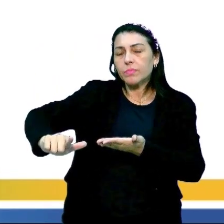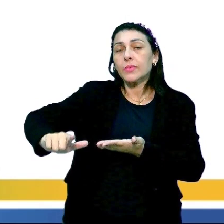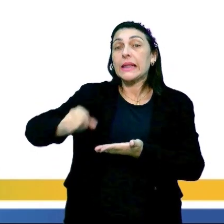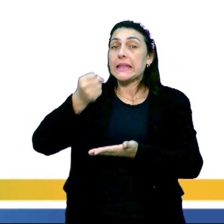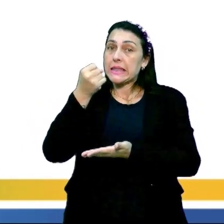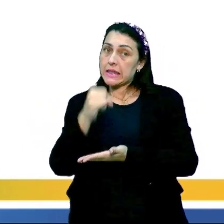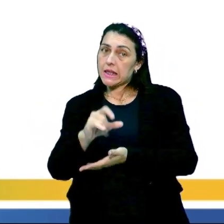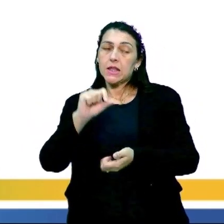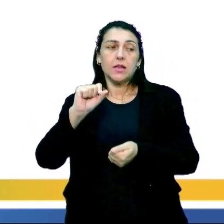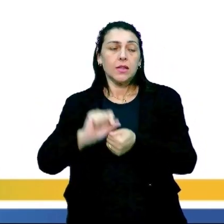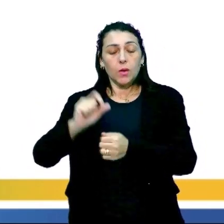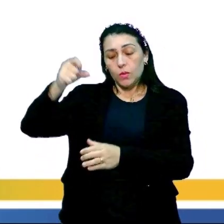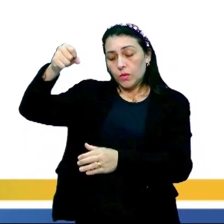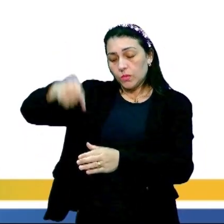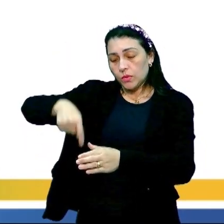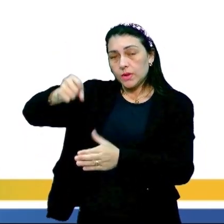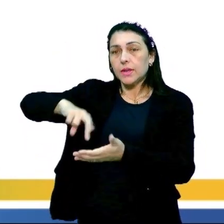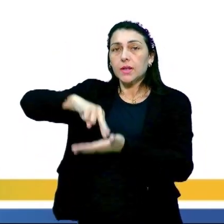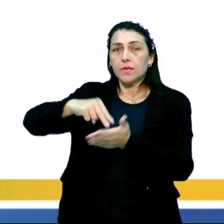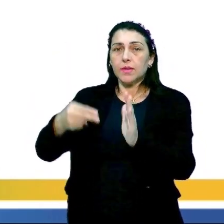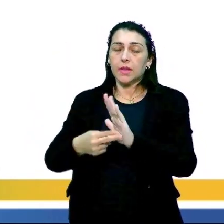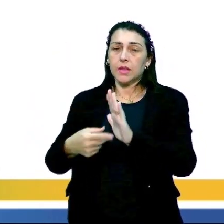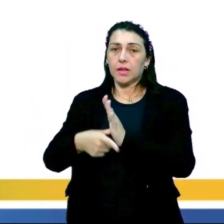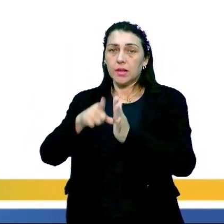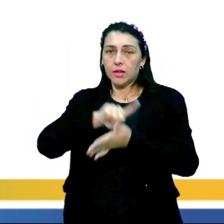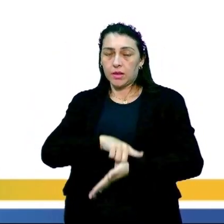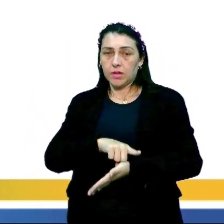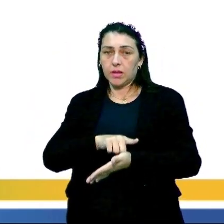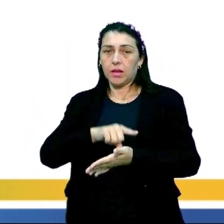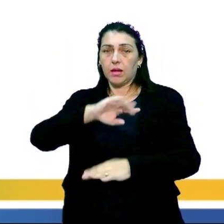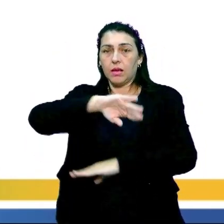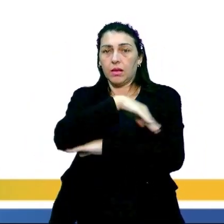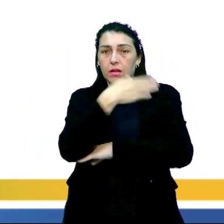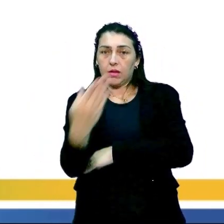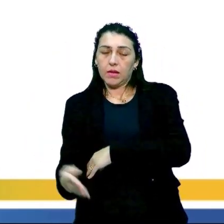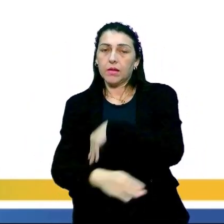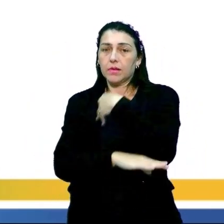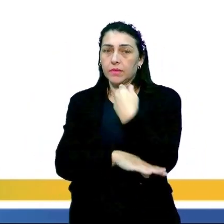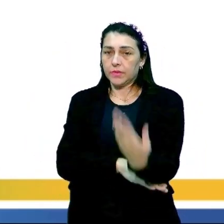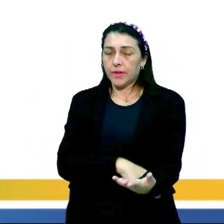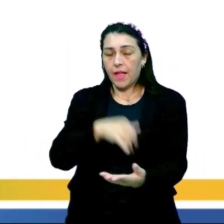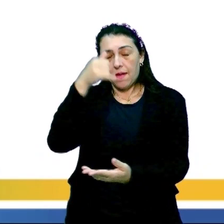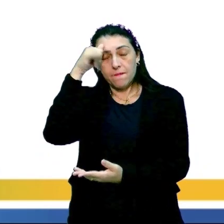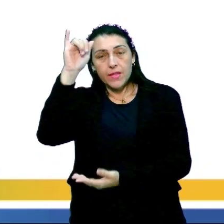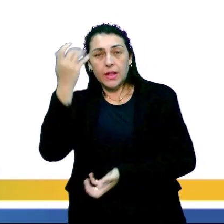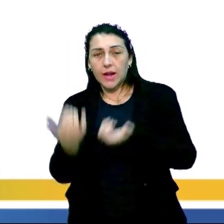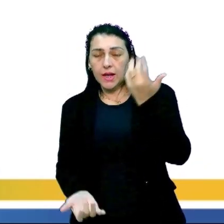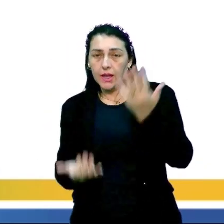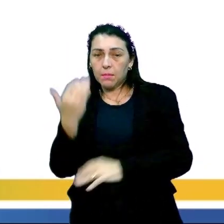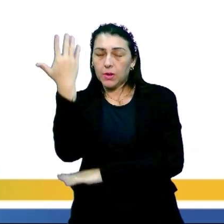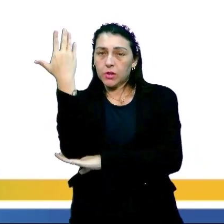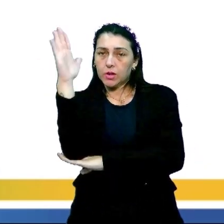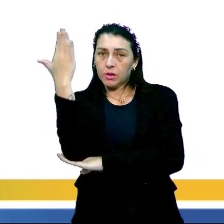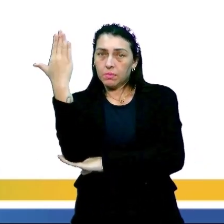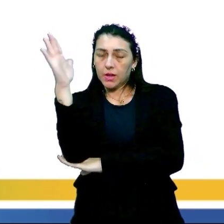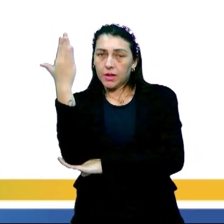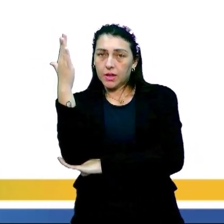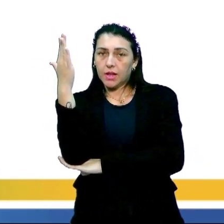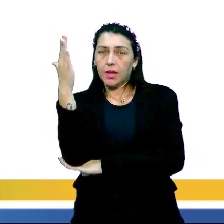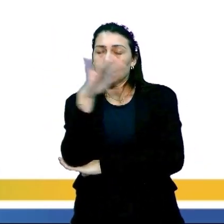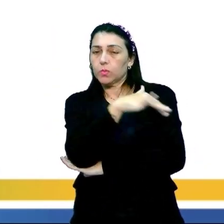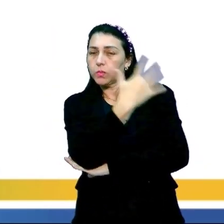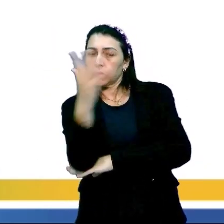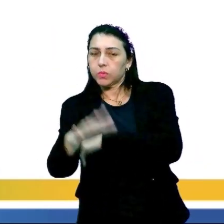se tu fizer o replantio, significa que antes tu desmatou. Evitando a queima de madeira e de áreas